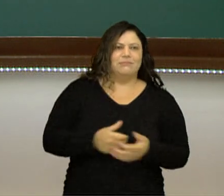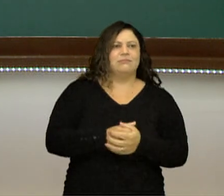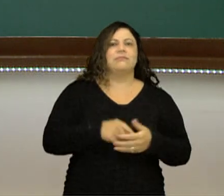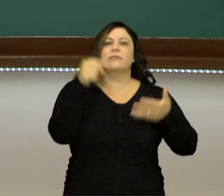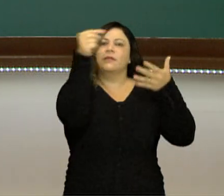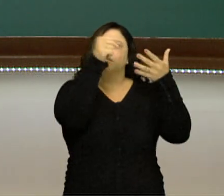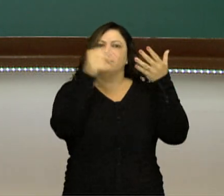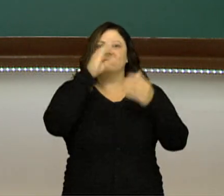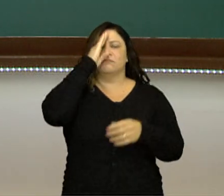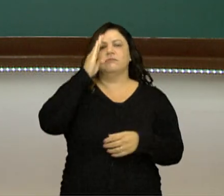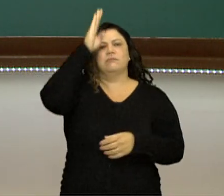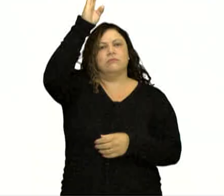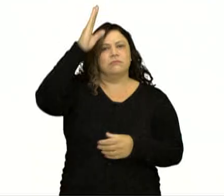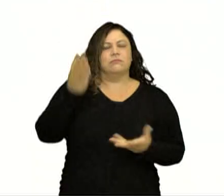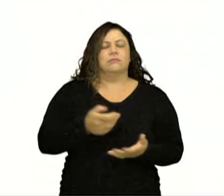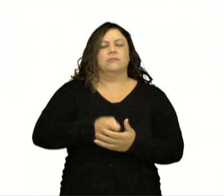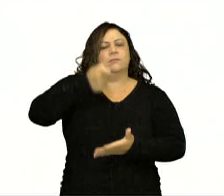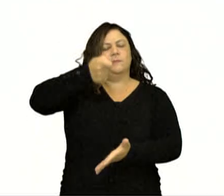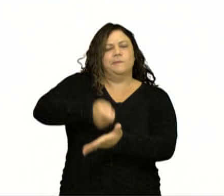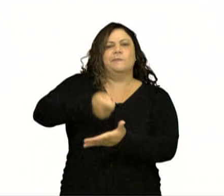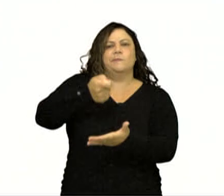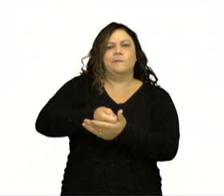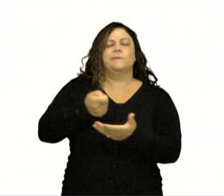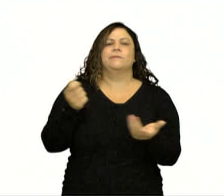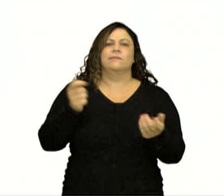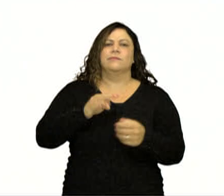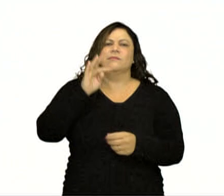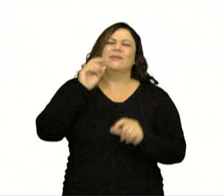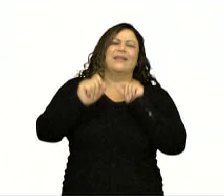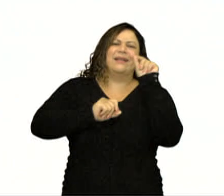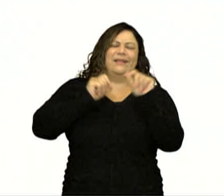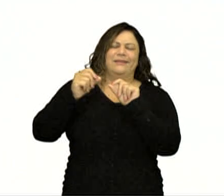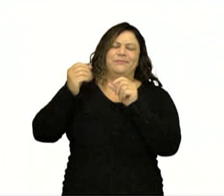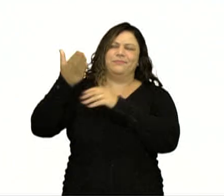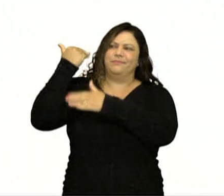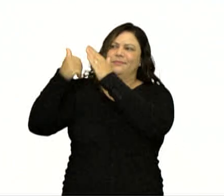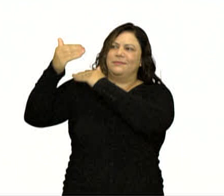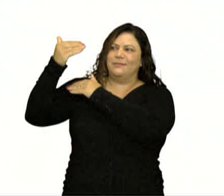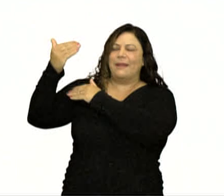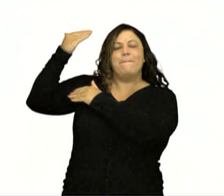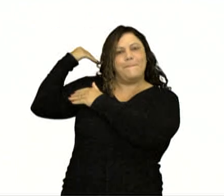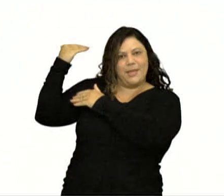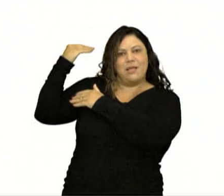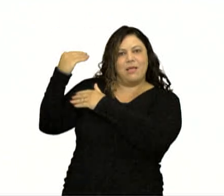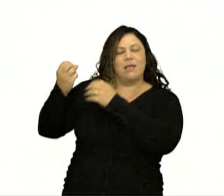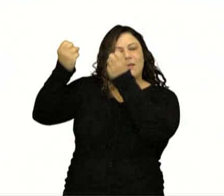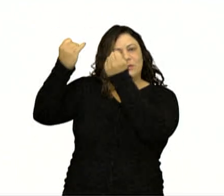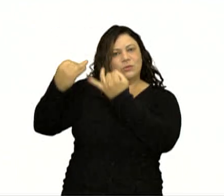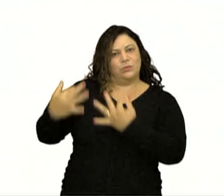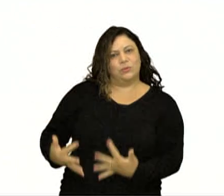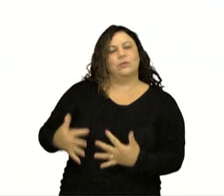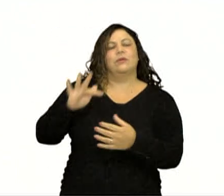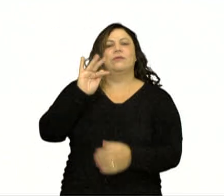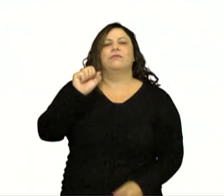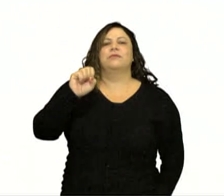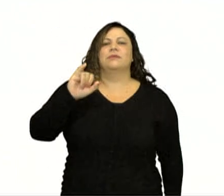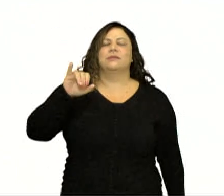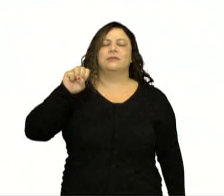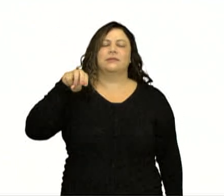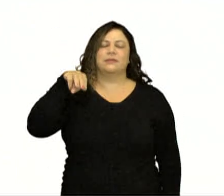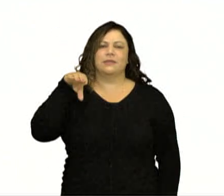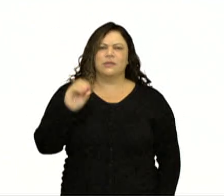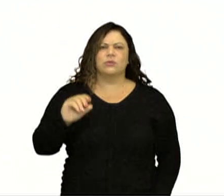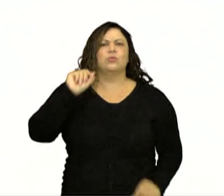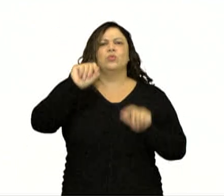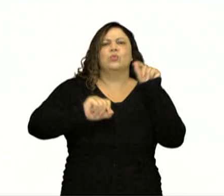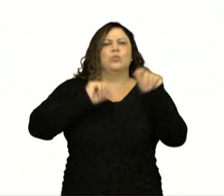principais características de um regime totalitário, que a gente já começou a abordar quando tratou o fascismo? E você sabe qual a importância